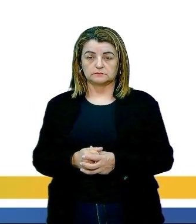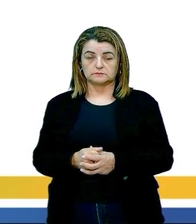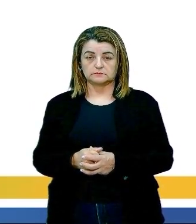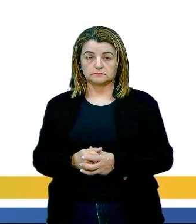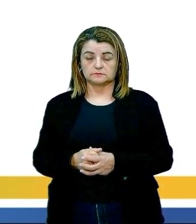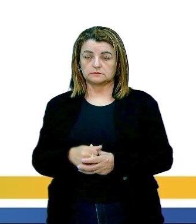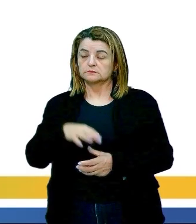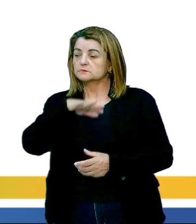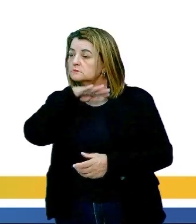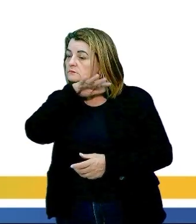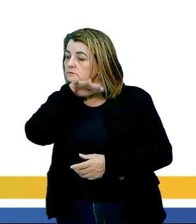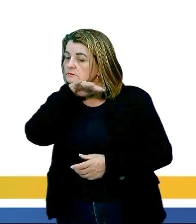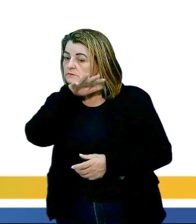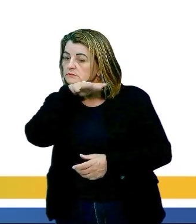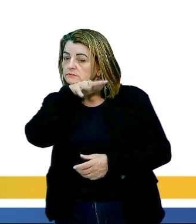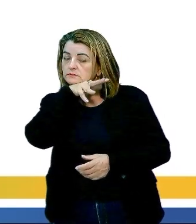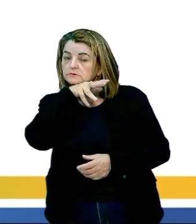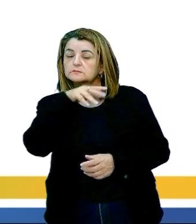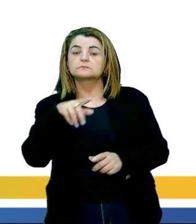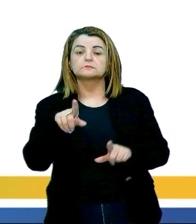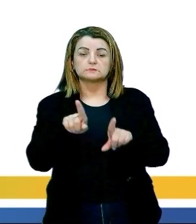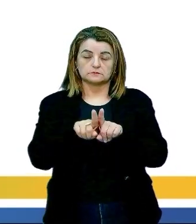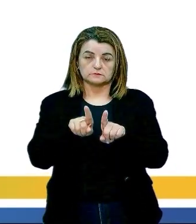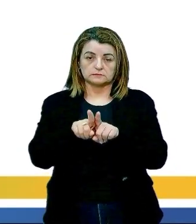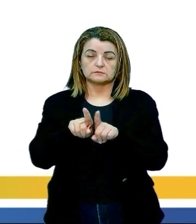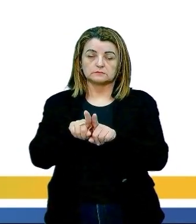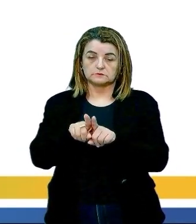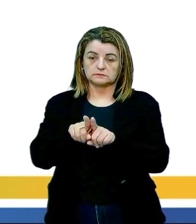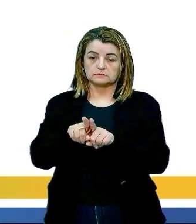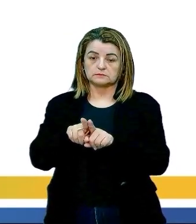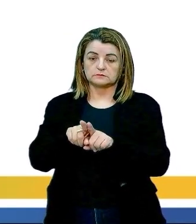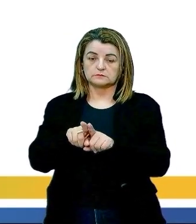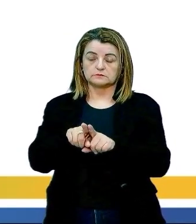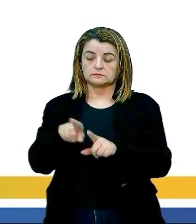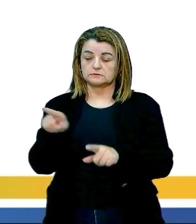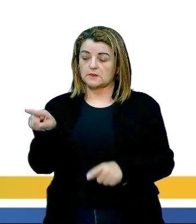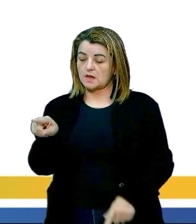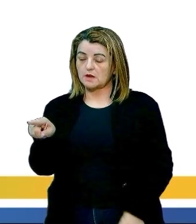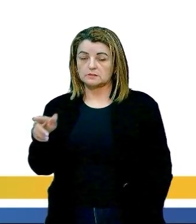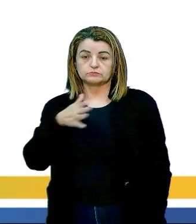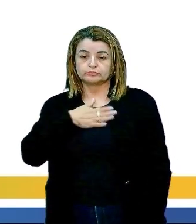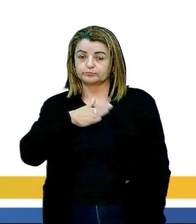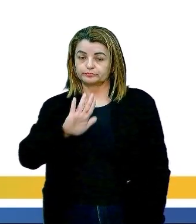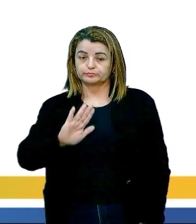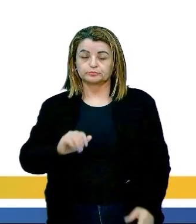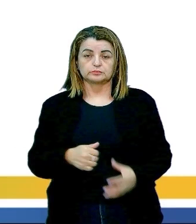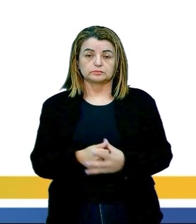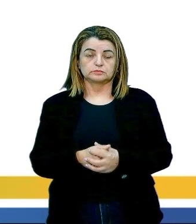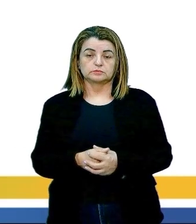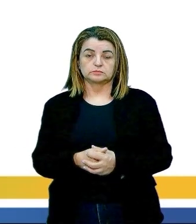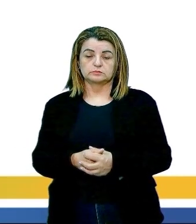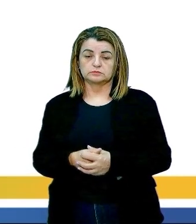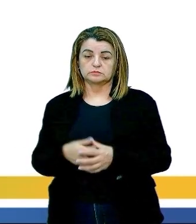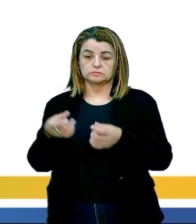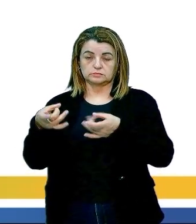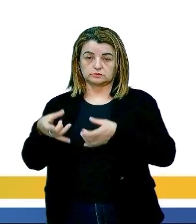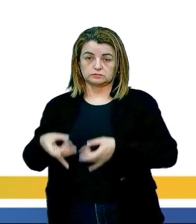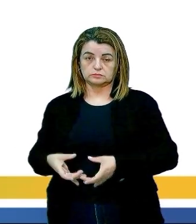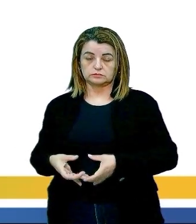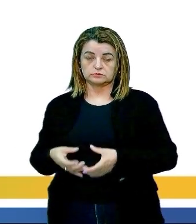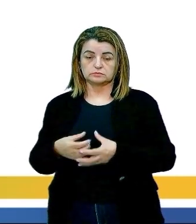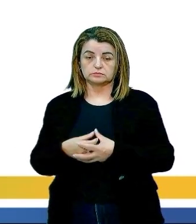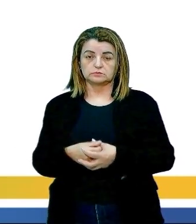para animais, enfim, coisas animadas nós temos, né, ele não gosta. E nas últimas